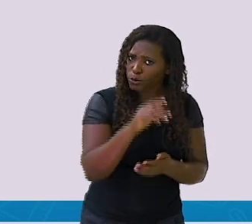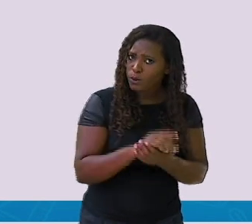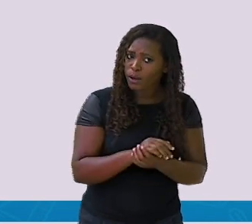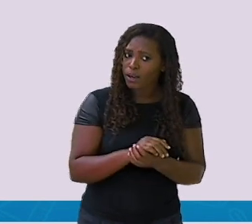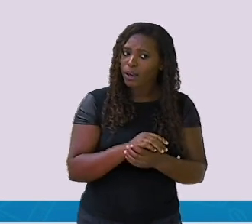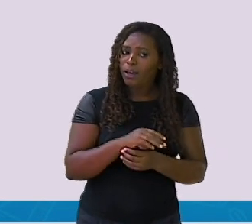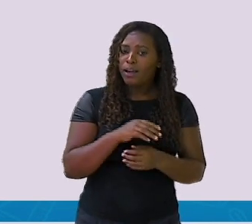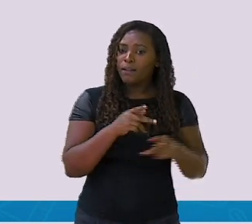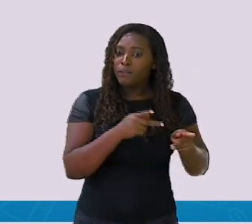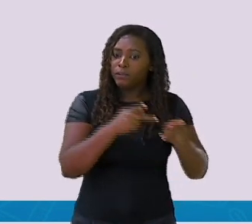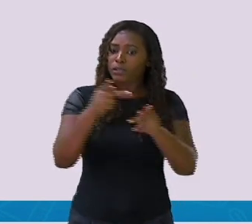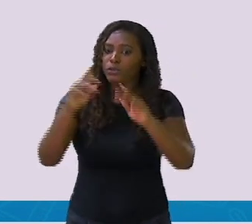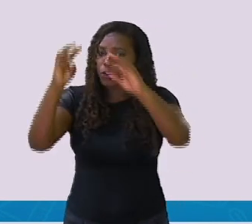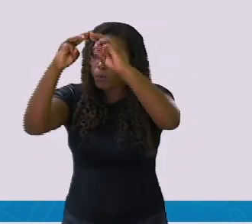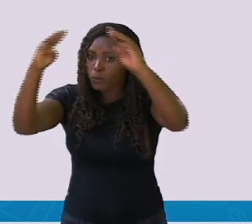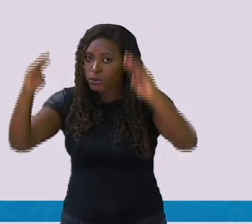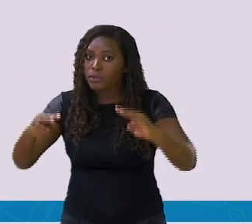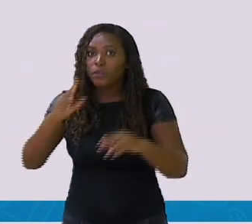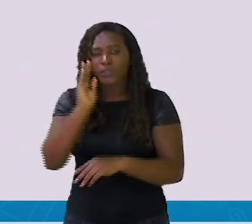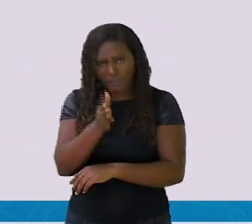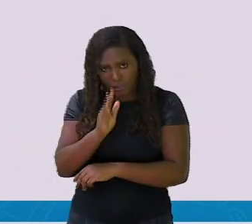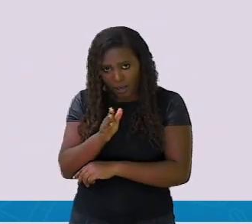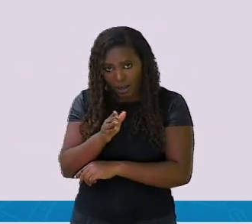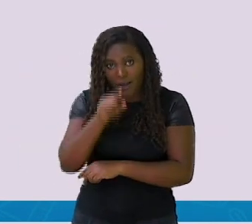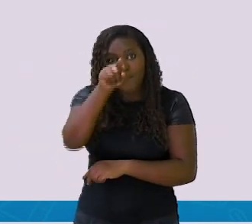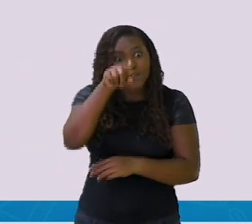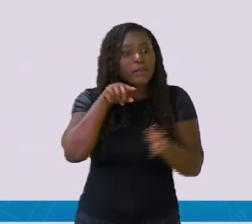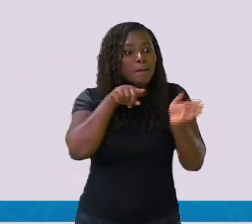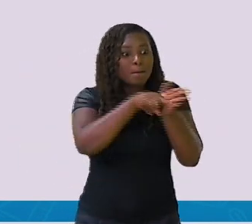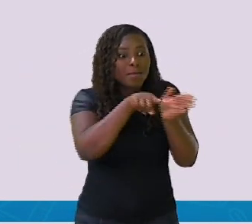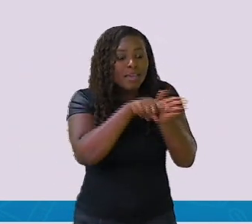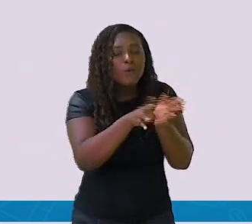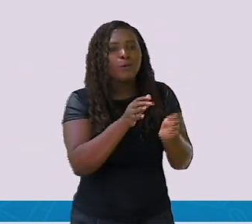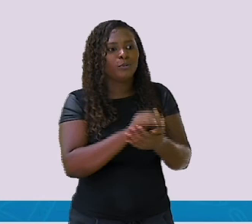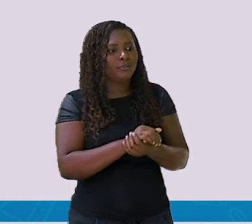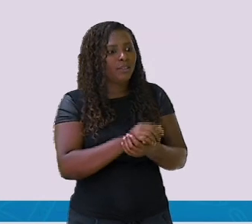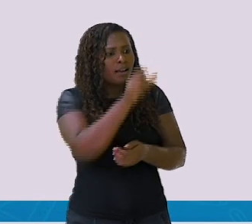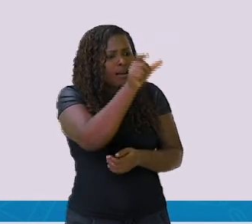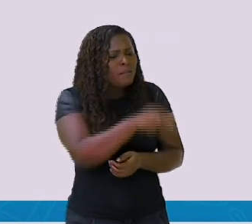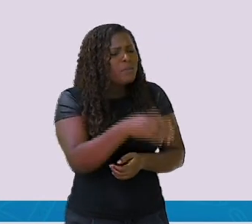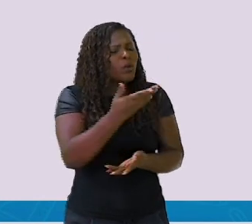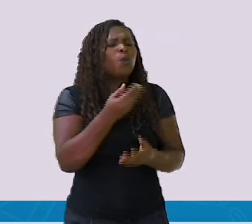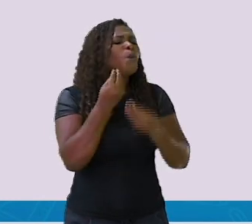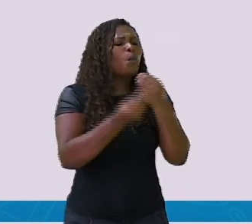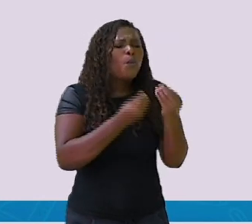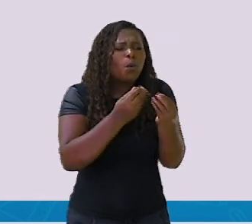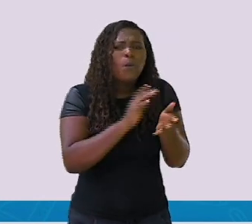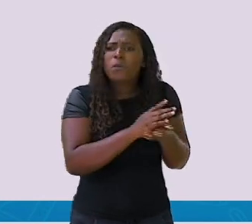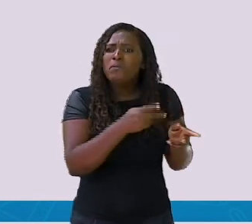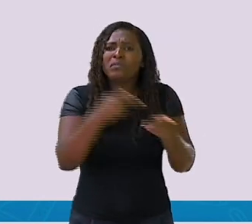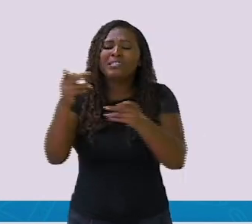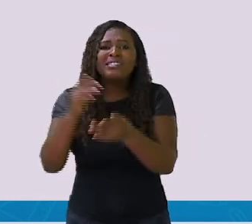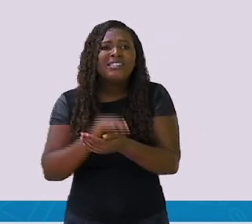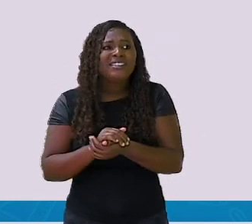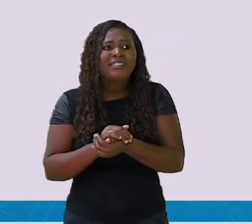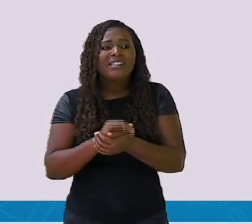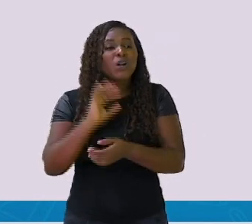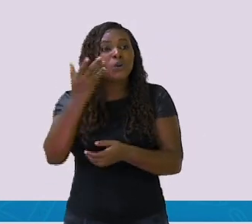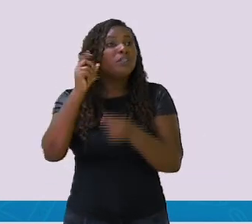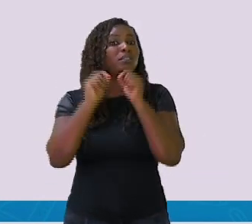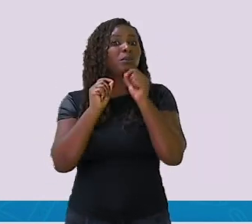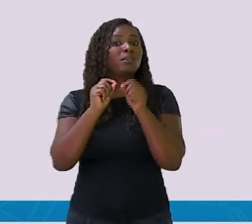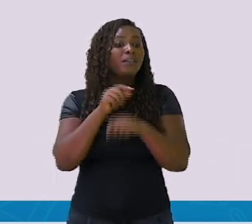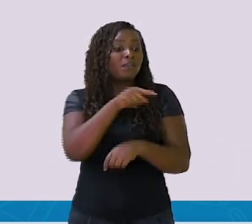algum museu e saber como foi essa visita, né? Como que essa pessoa foi até esse museu, o